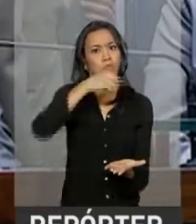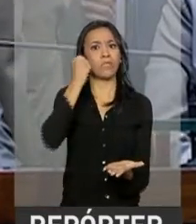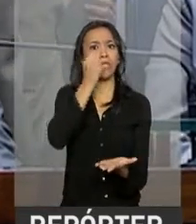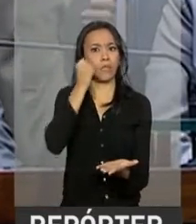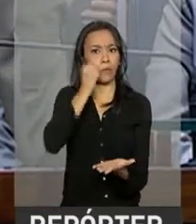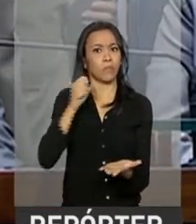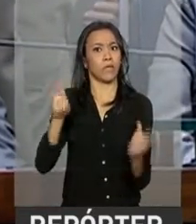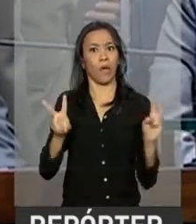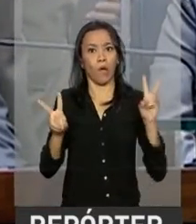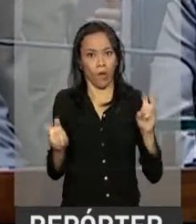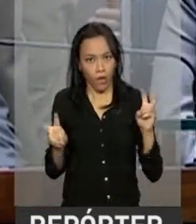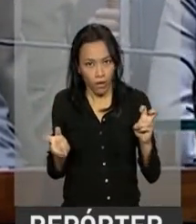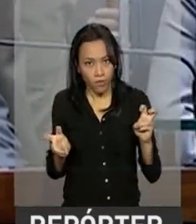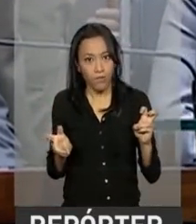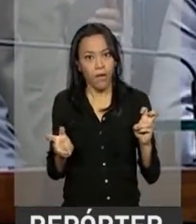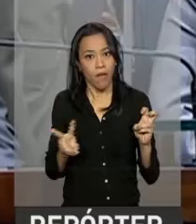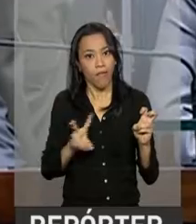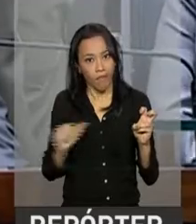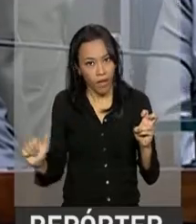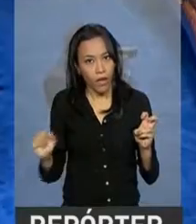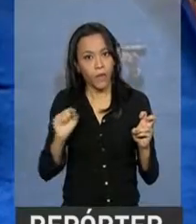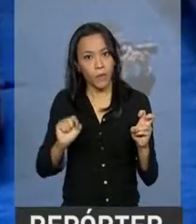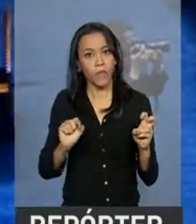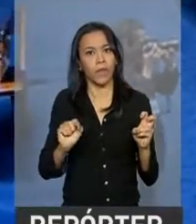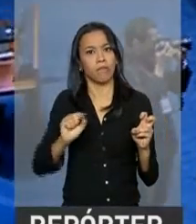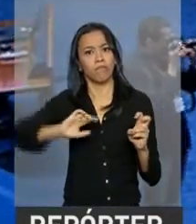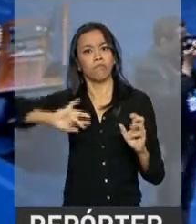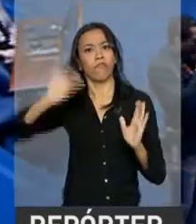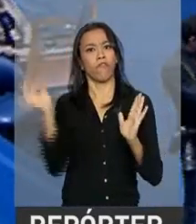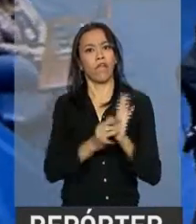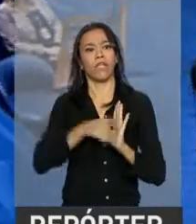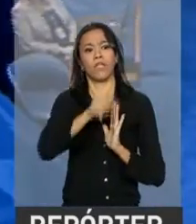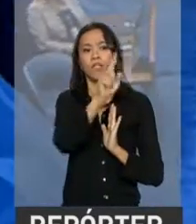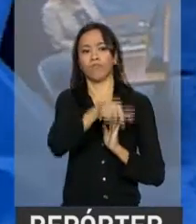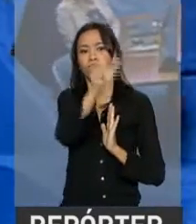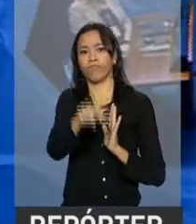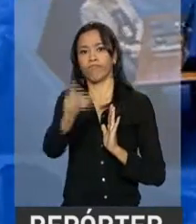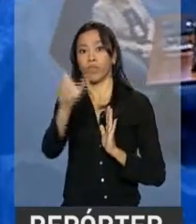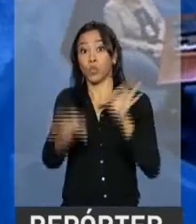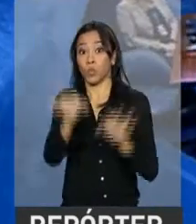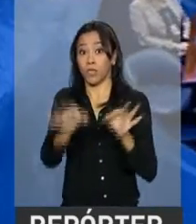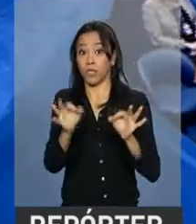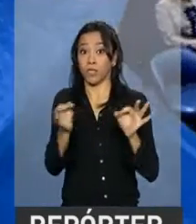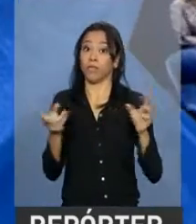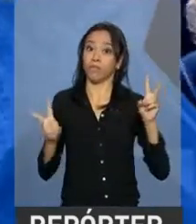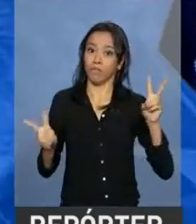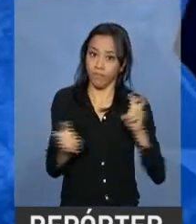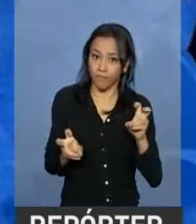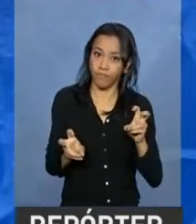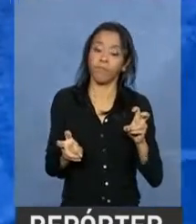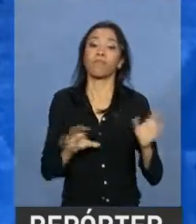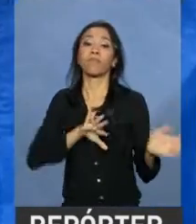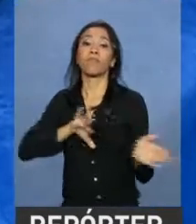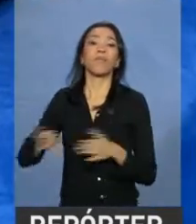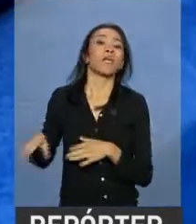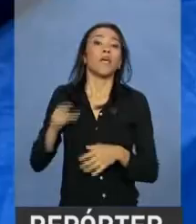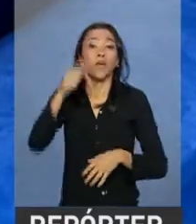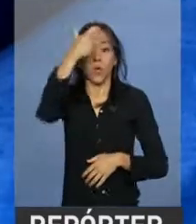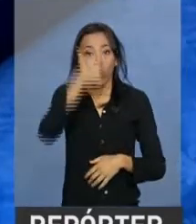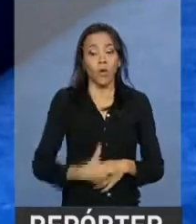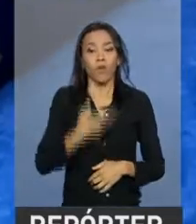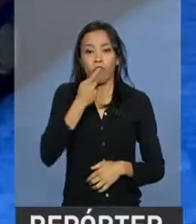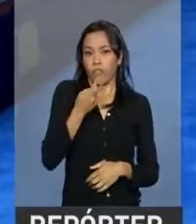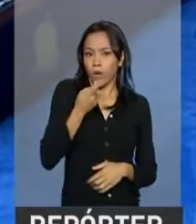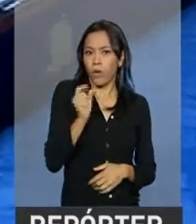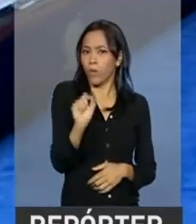abre aspas transmutam se em verdadeiros juízes fecha aspas o ministro lembrou que devem ser